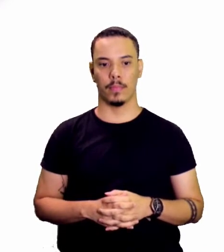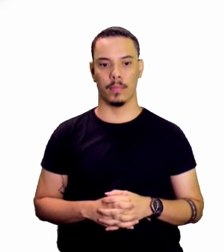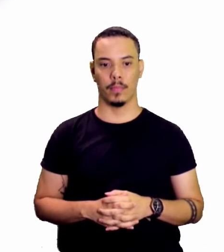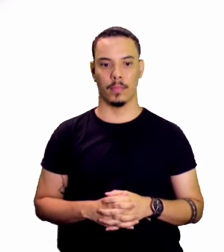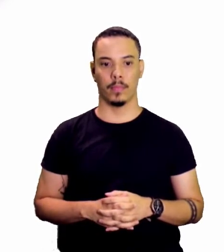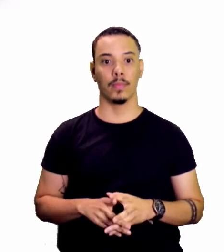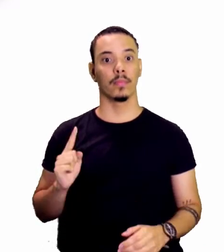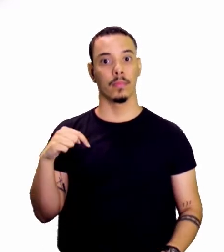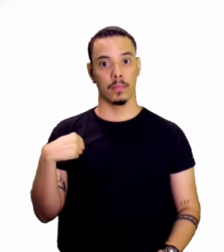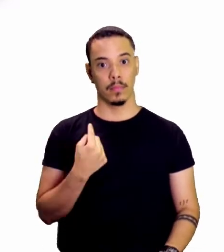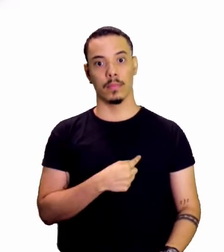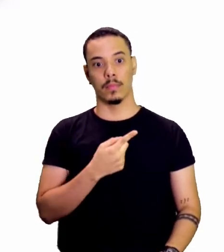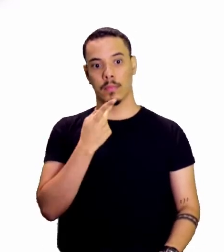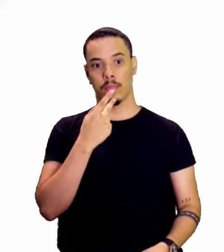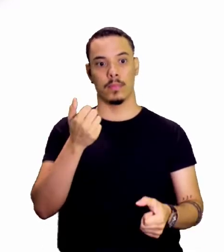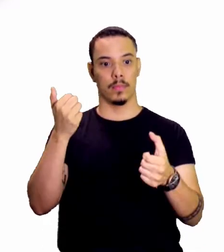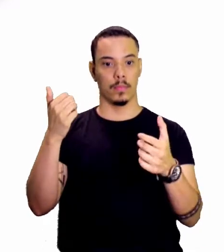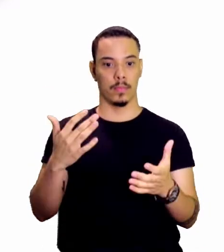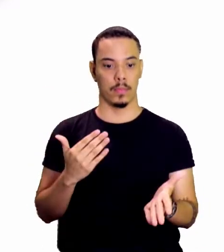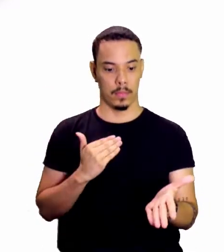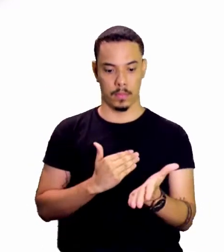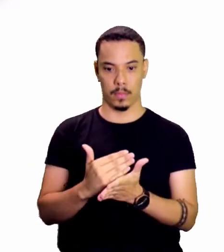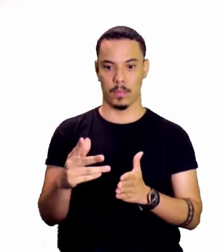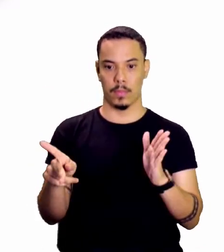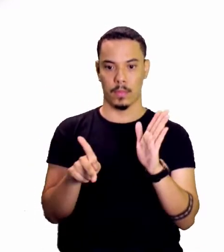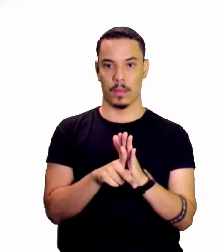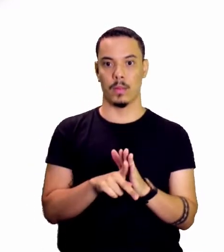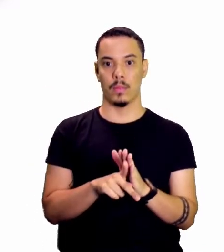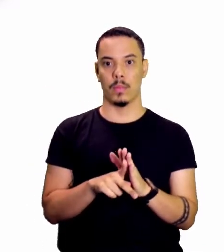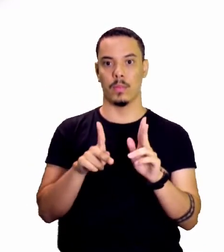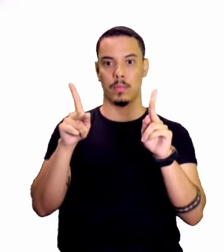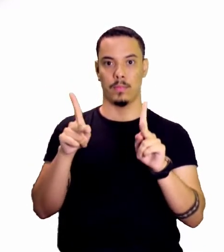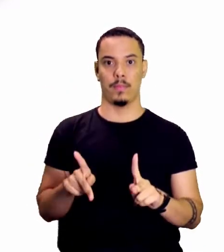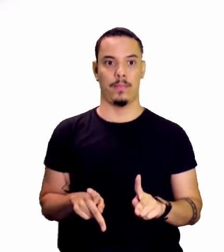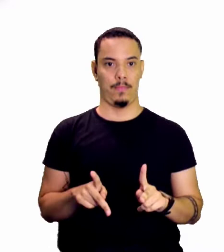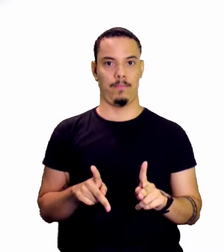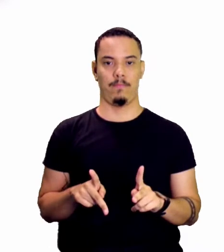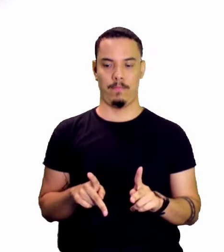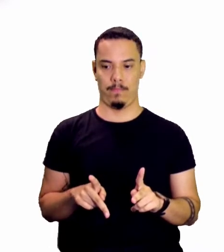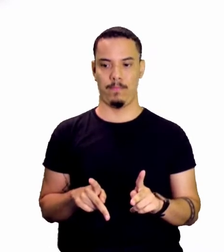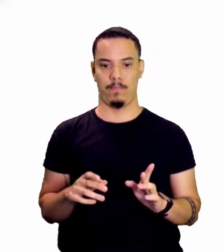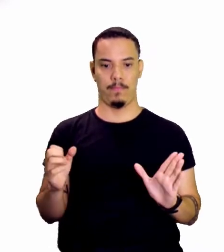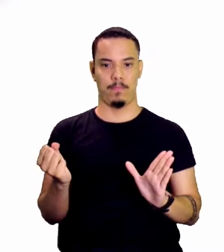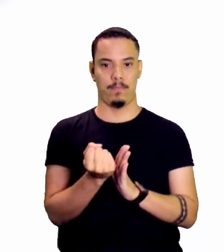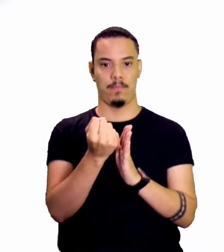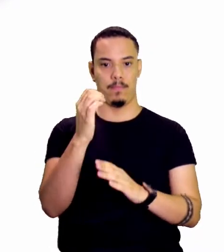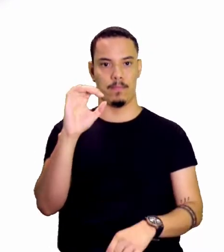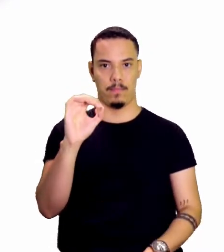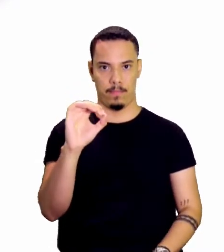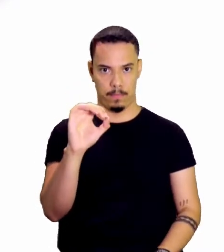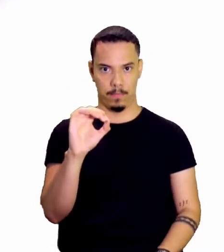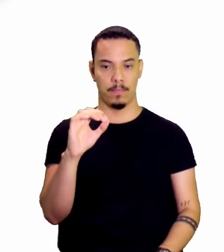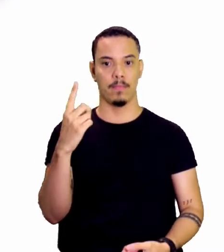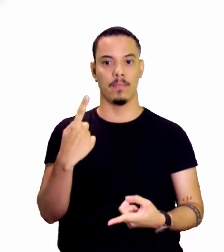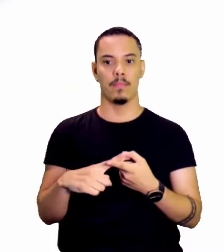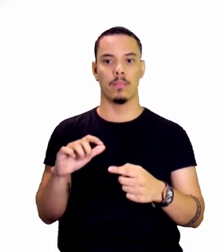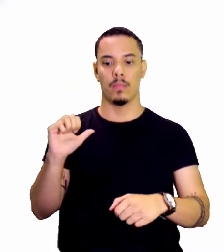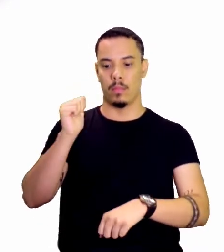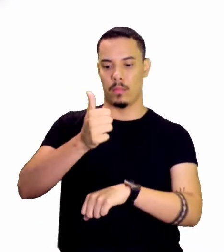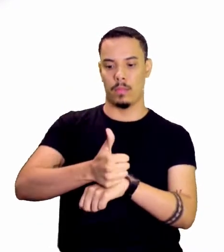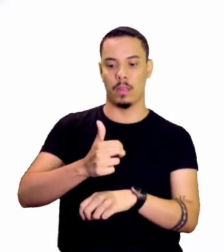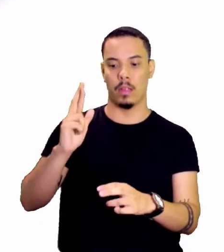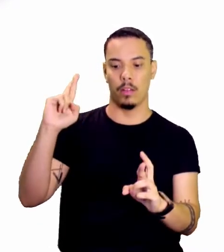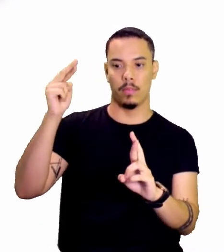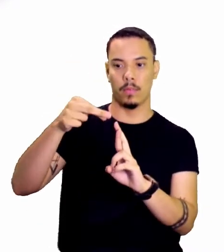então a gente pode falar que o carro está na origem das posições aí no Marco Zero que foi tomado como